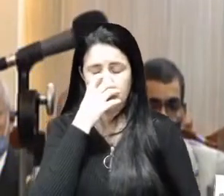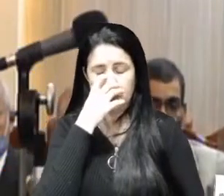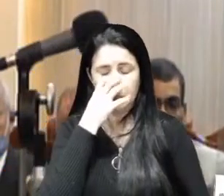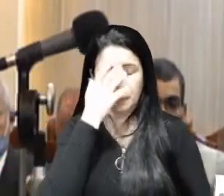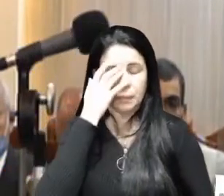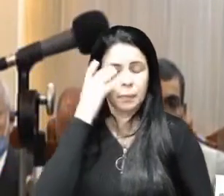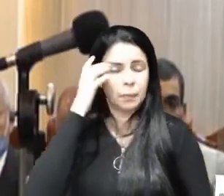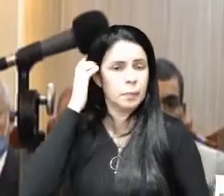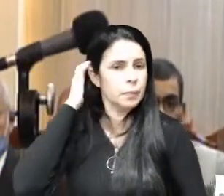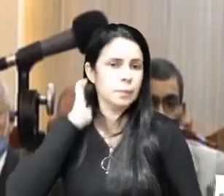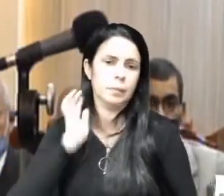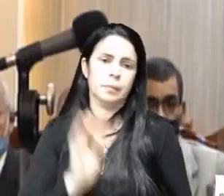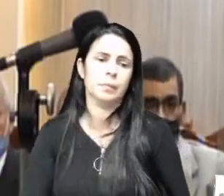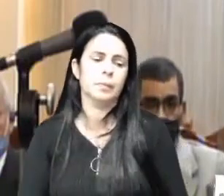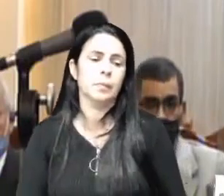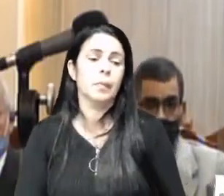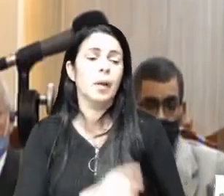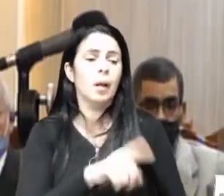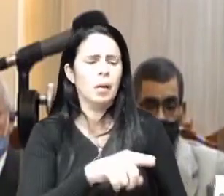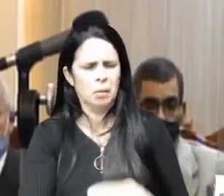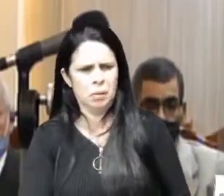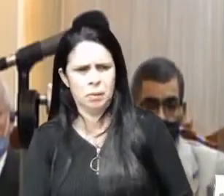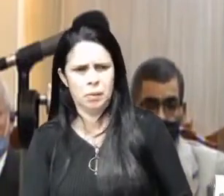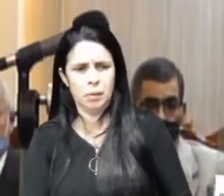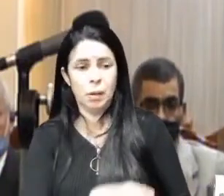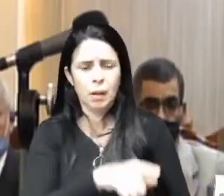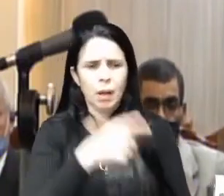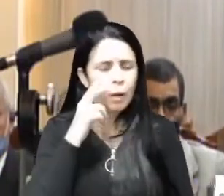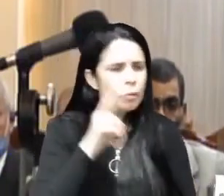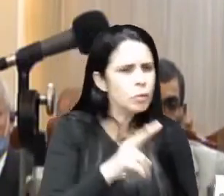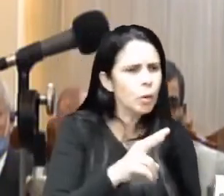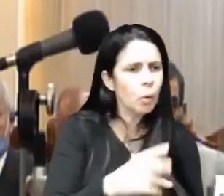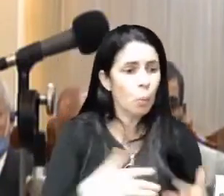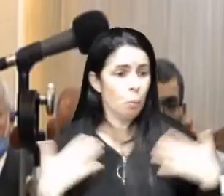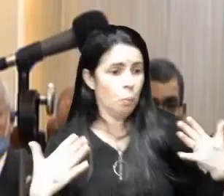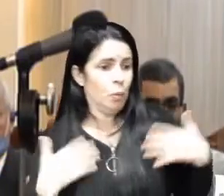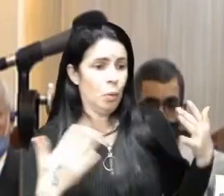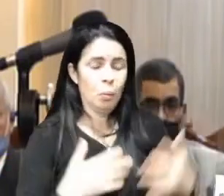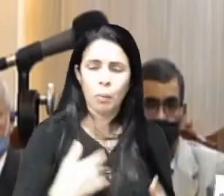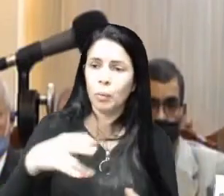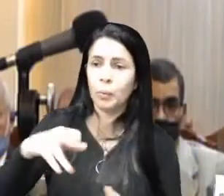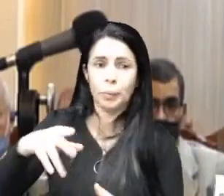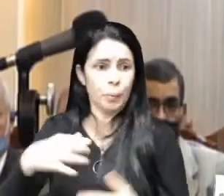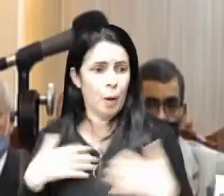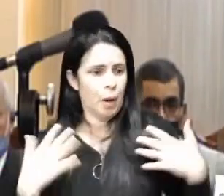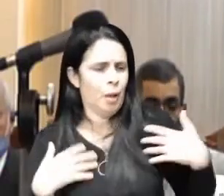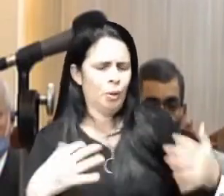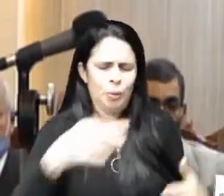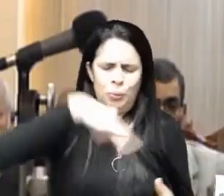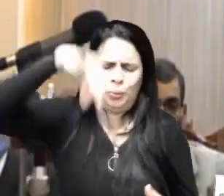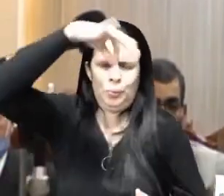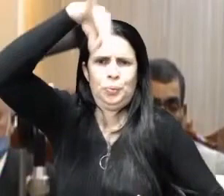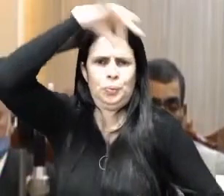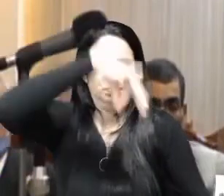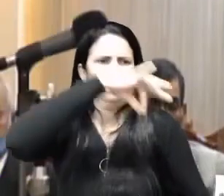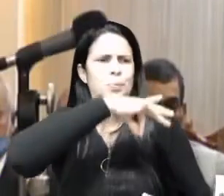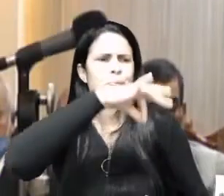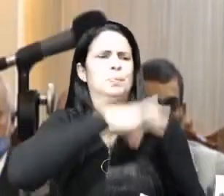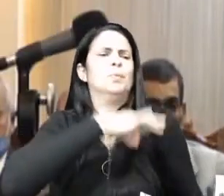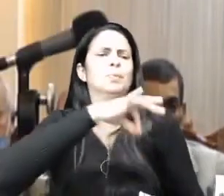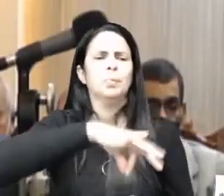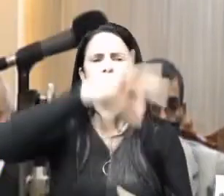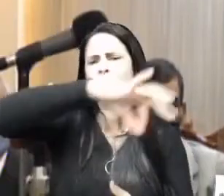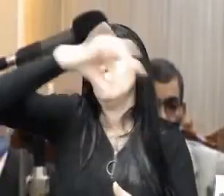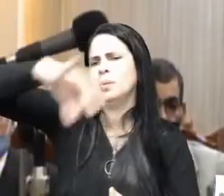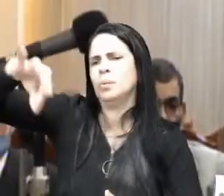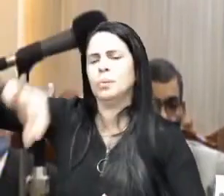É? Por causa da reação dos irmãos alegres, né? Havia aquele gozo, o poder do Espírito Santo desceu sobre eles.